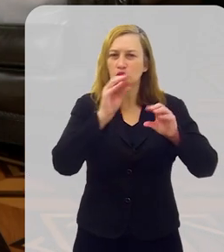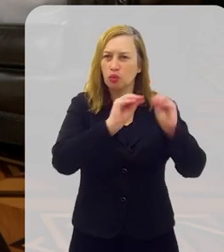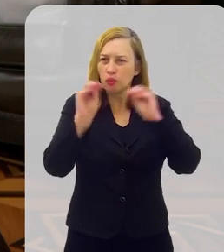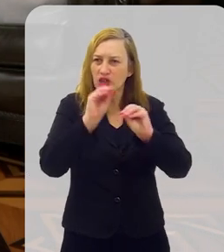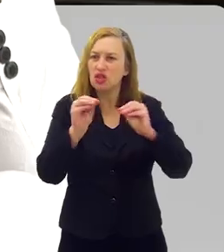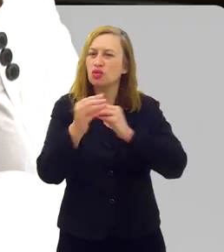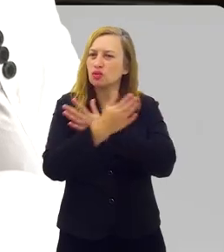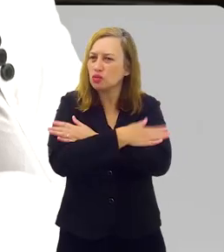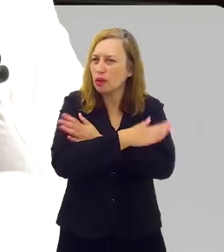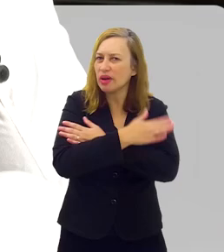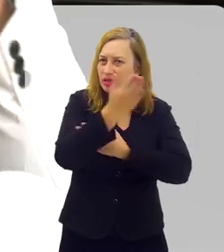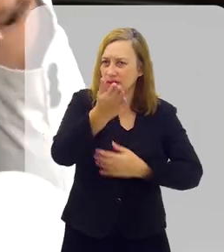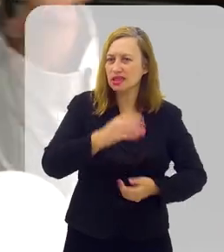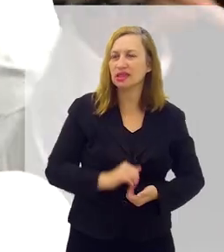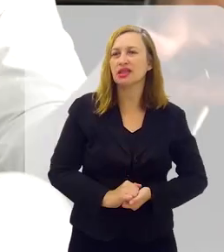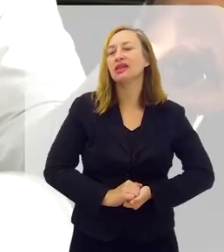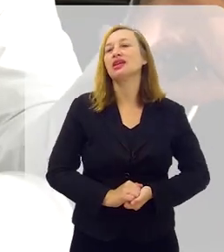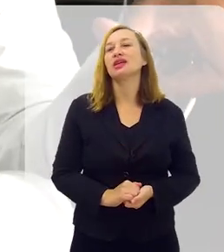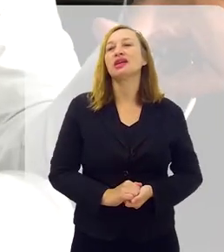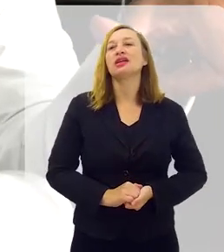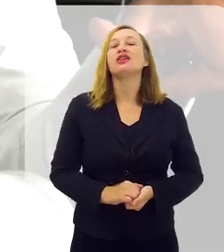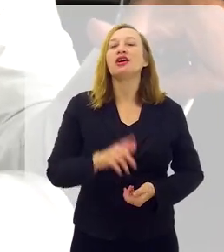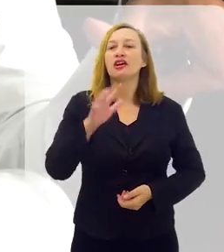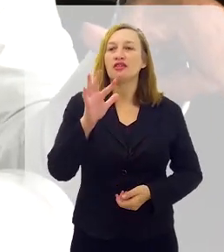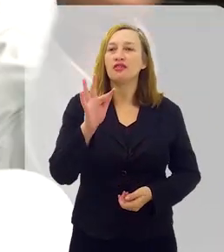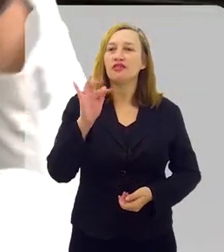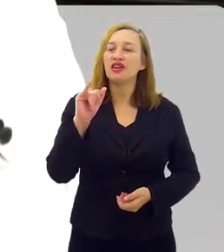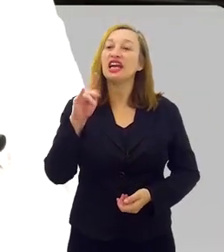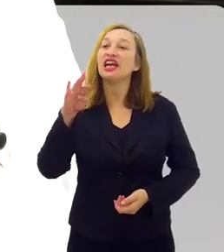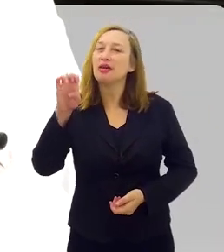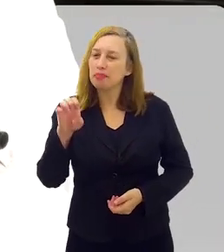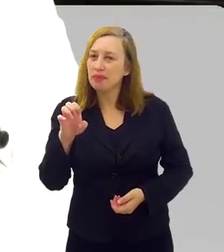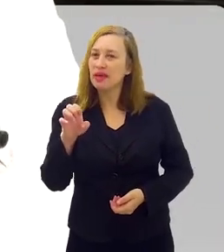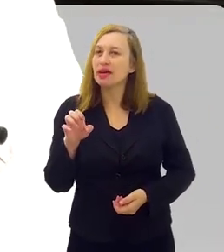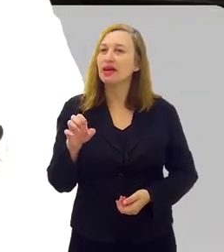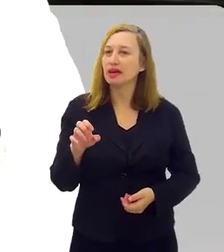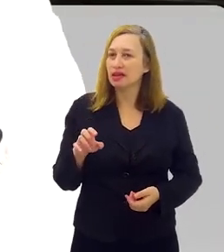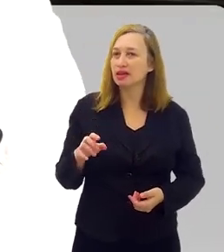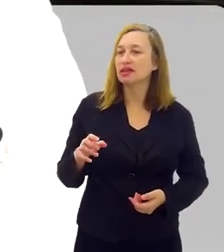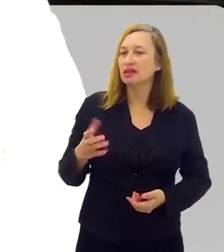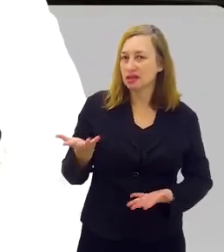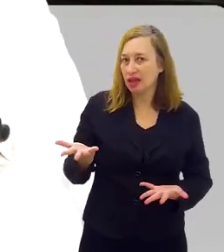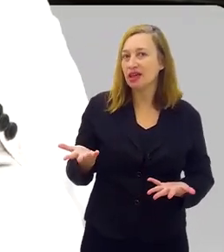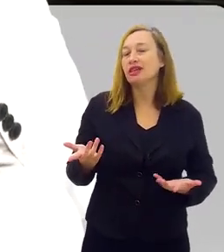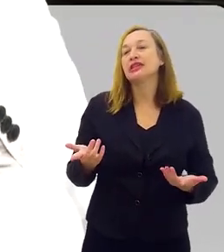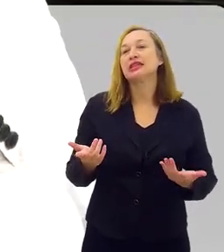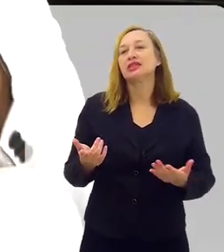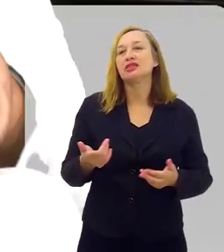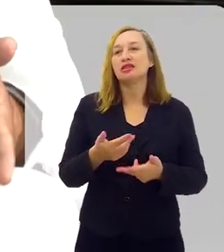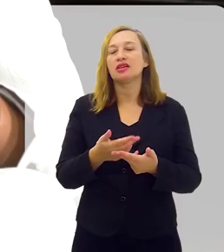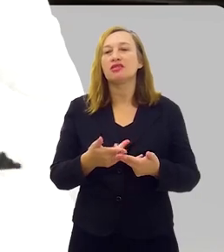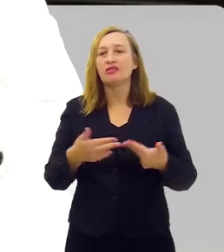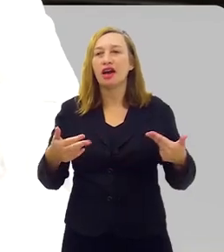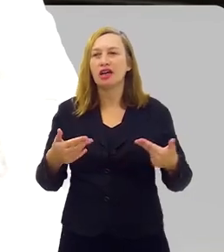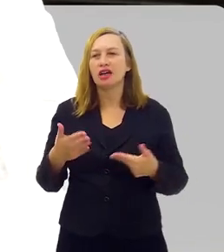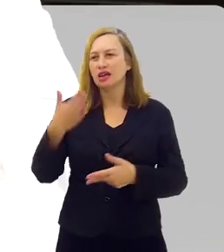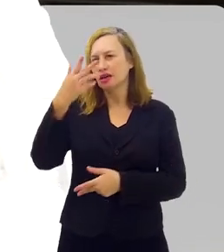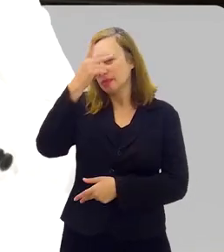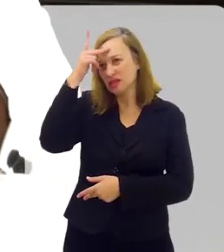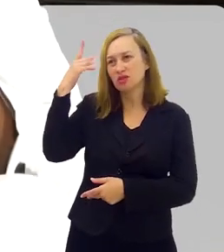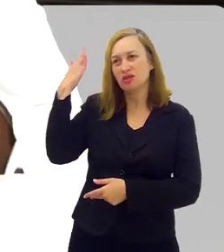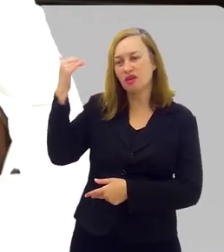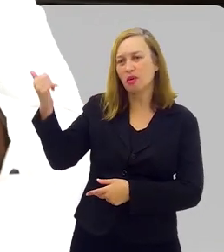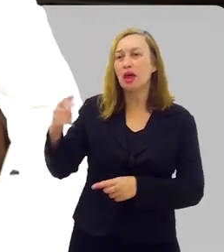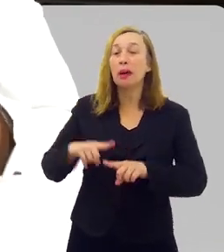Jorge, a gente percebe, o Vaguinho teve aqui no programa, e quando ele teve aqui no programa, te mandou um beijo muito grande, mandou um beijo do